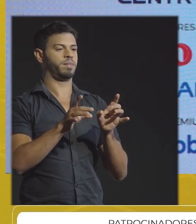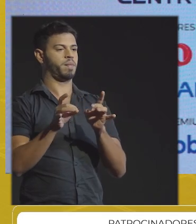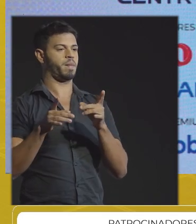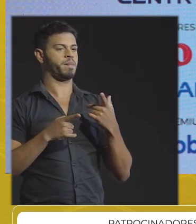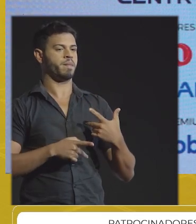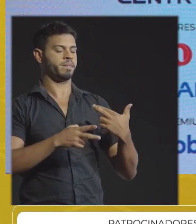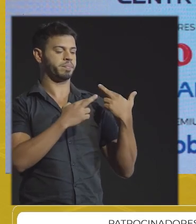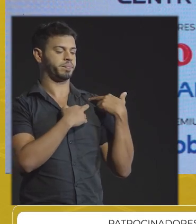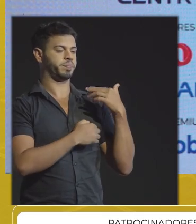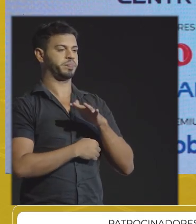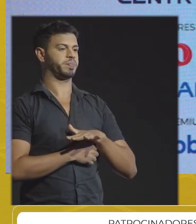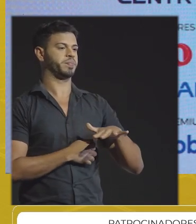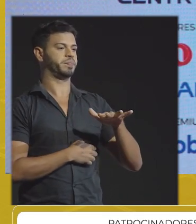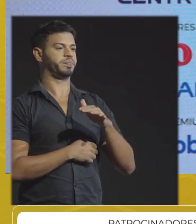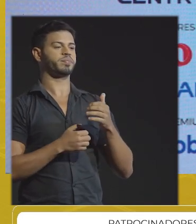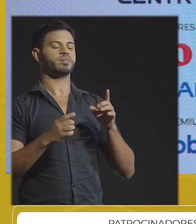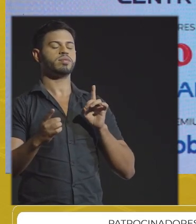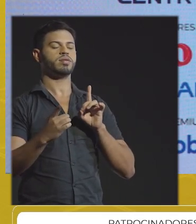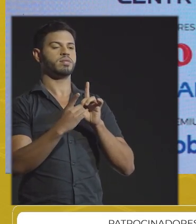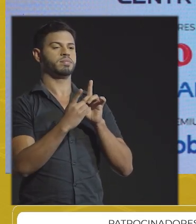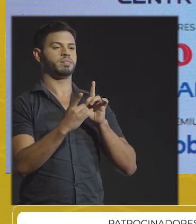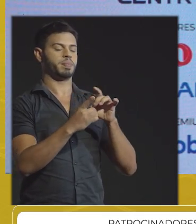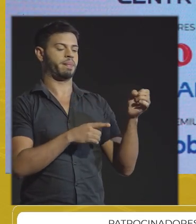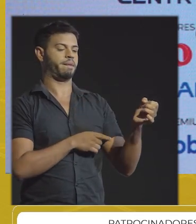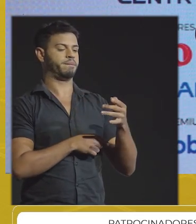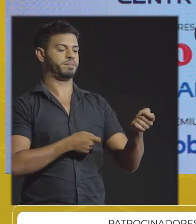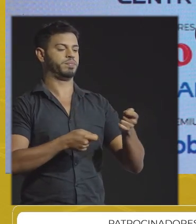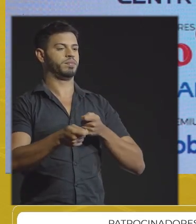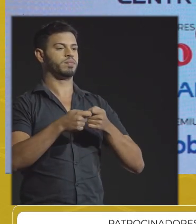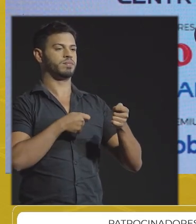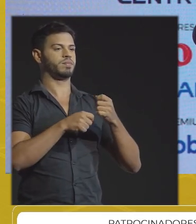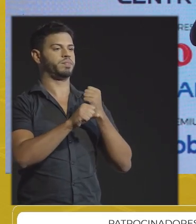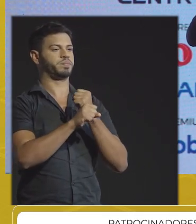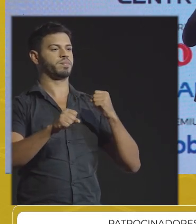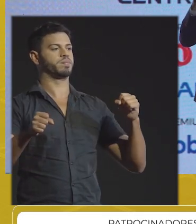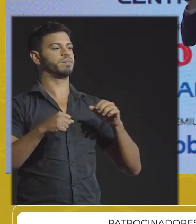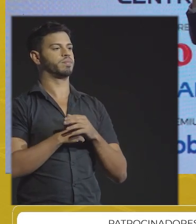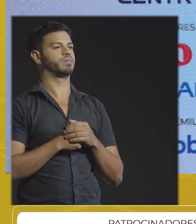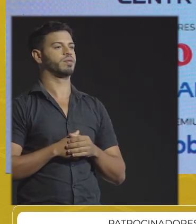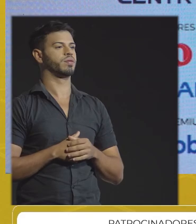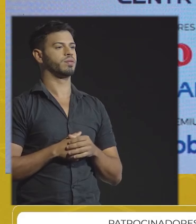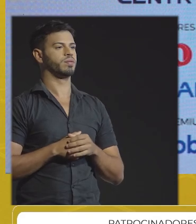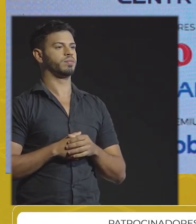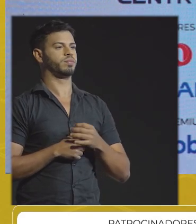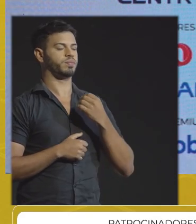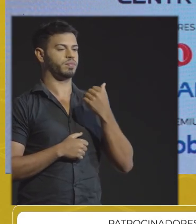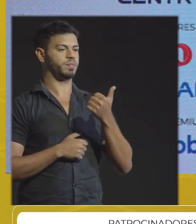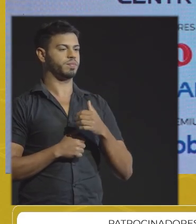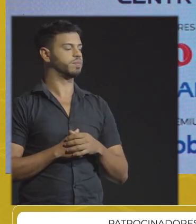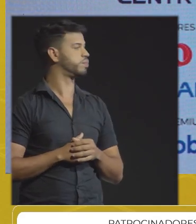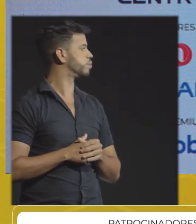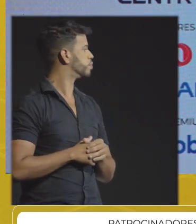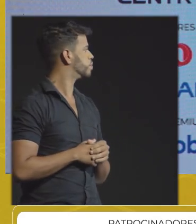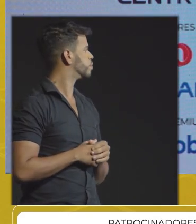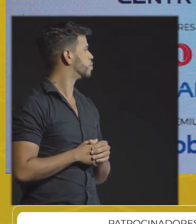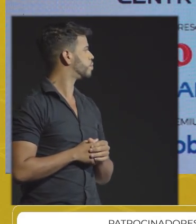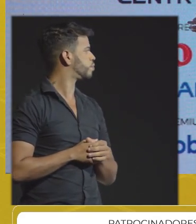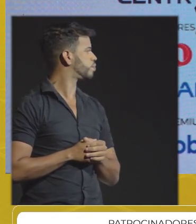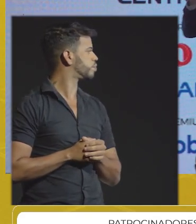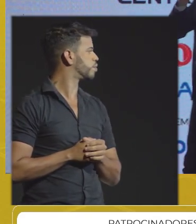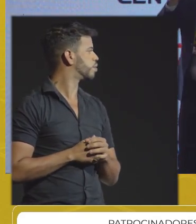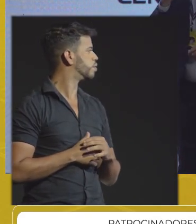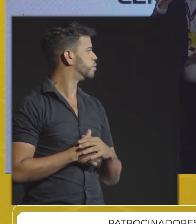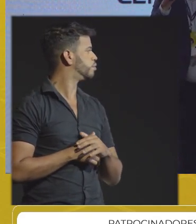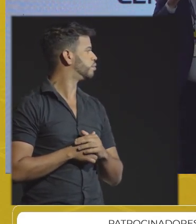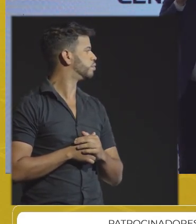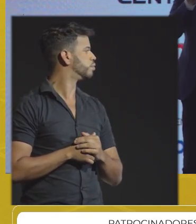responsável por uma área que atende os novos negócios e os grandes negócios da forte leve solar tá bom Eu dividi